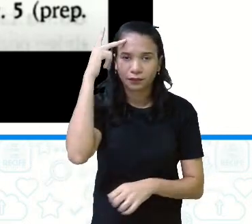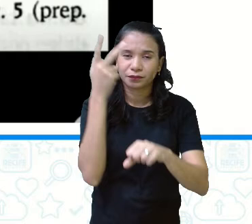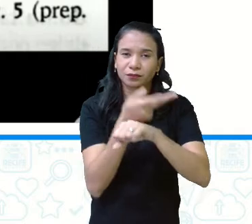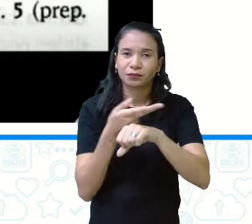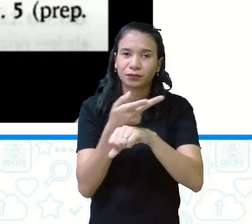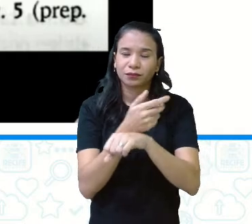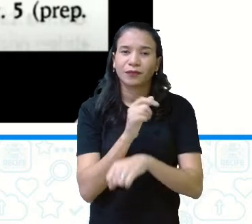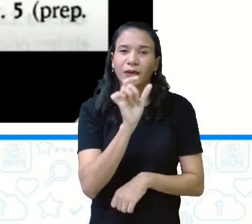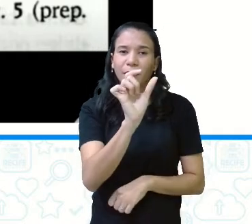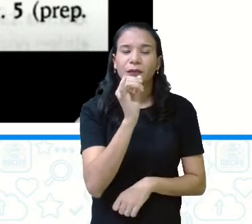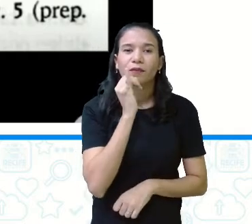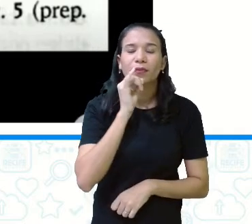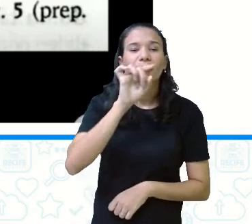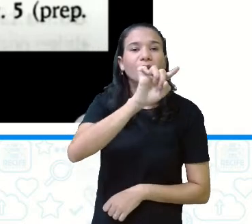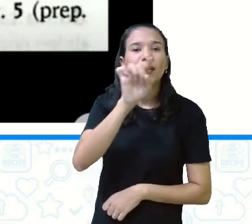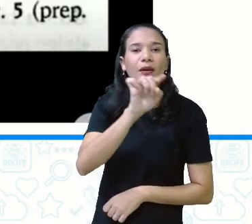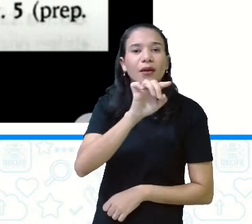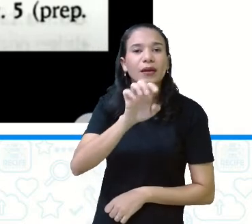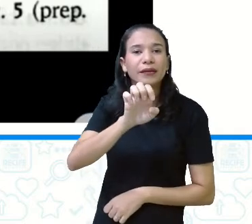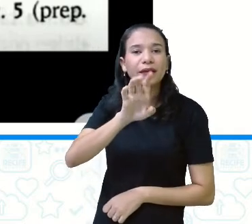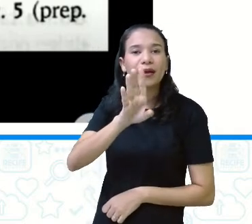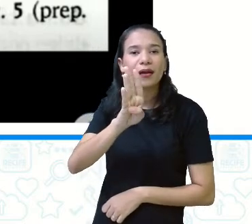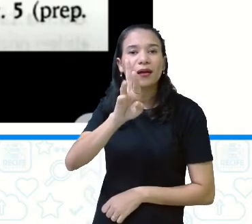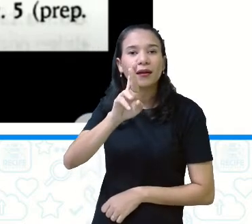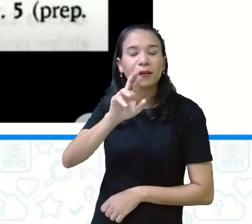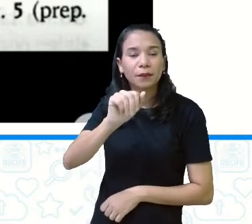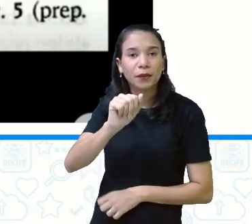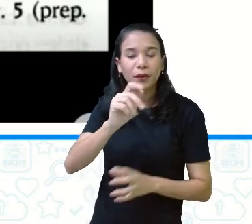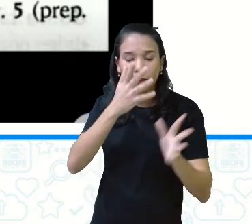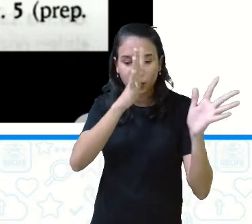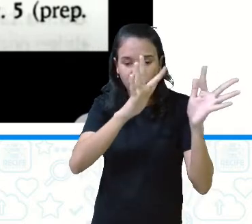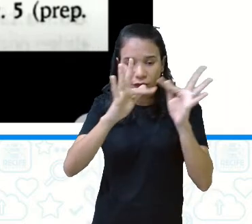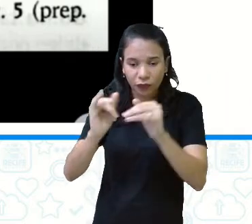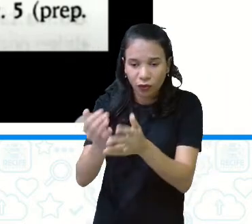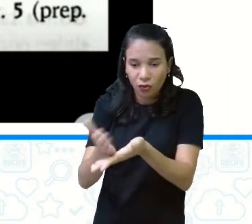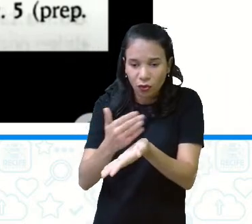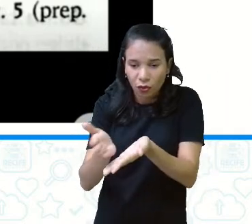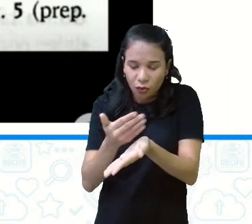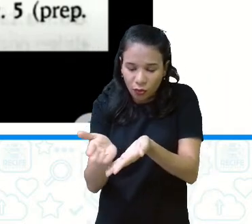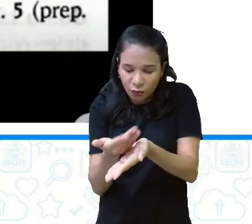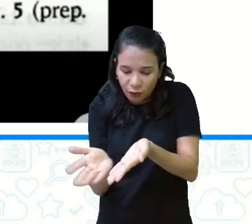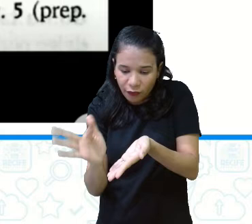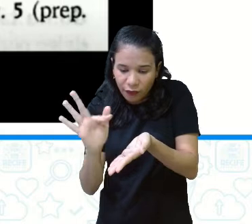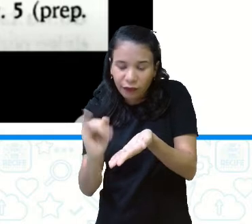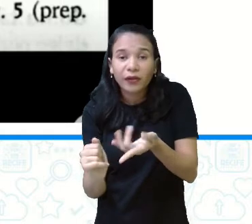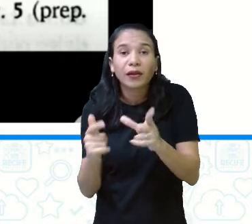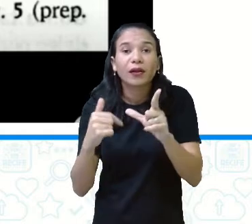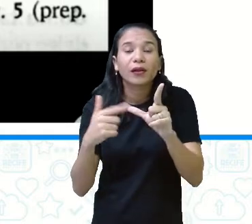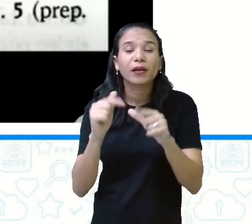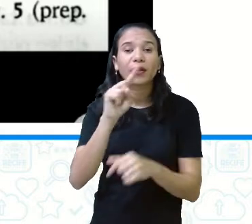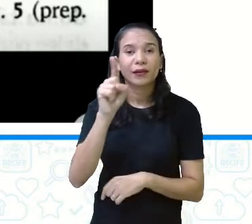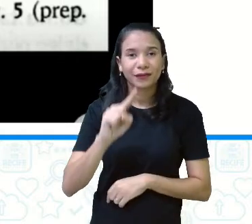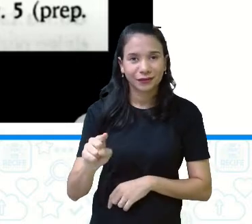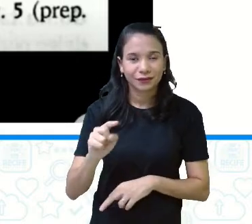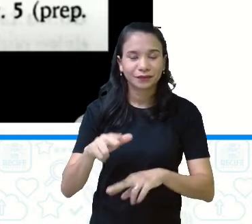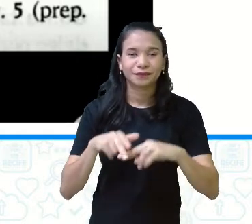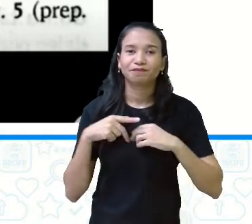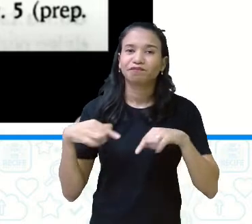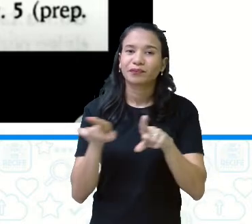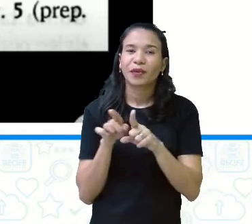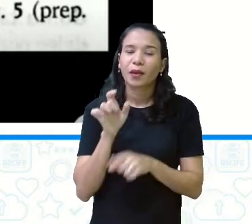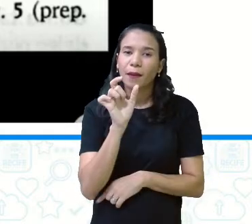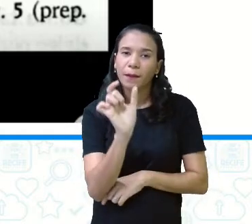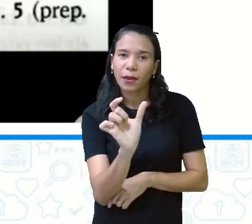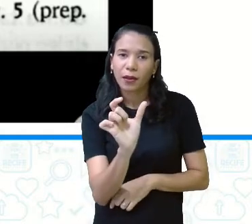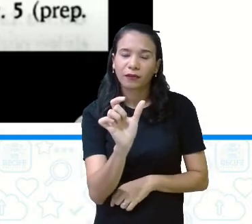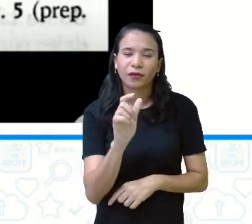palavra, por exemplo, zebra, você já vai lá para o fim do dicionário, porque a letra Z é a última letra do alfabeto. Se você quer uma palavra